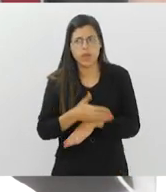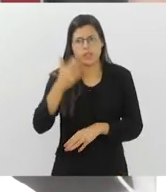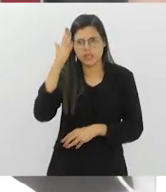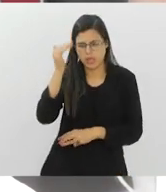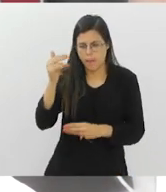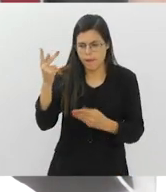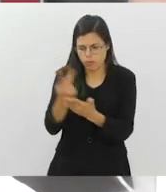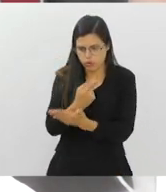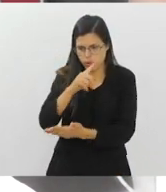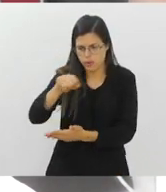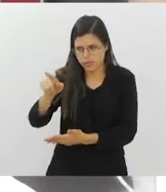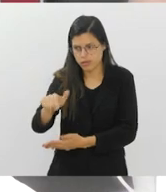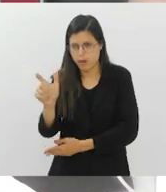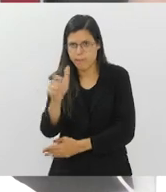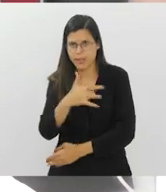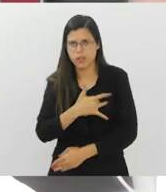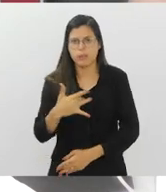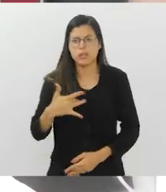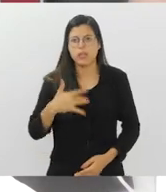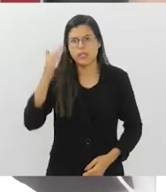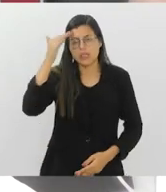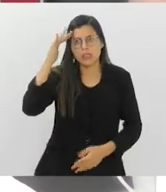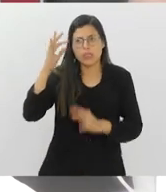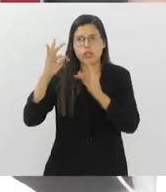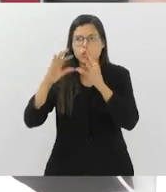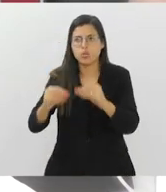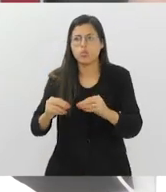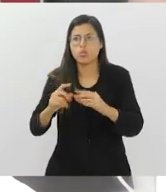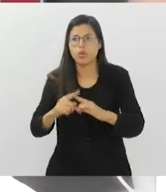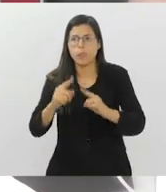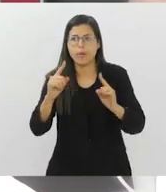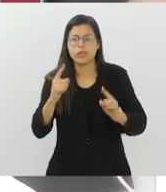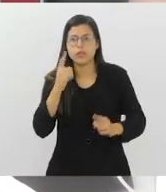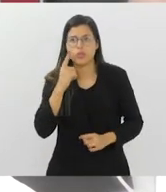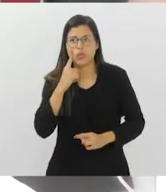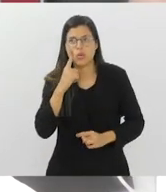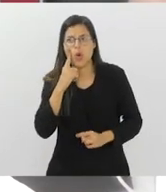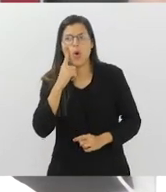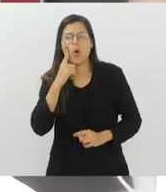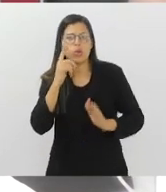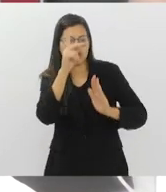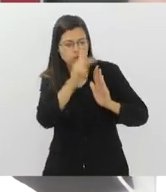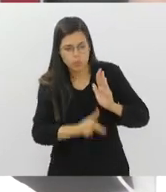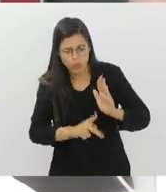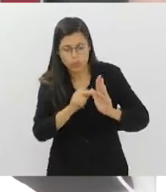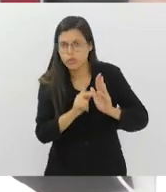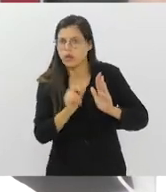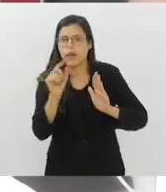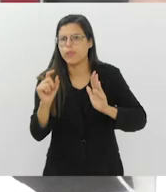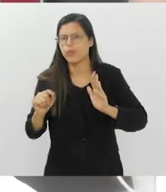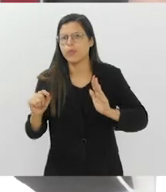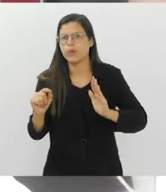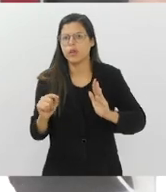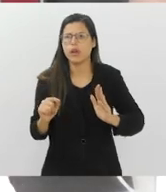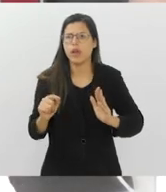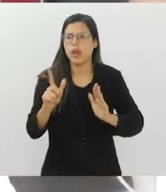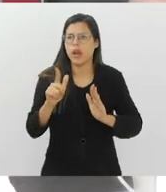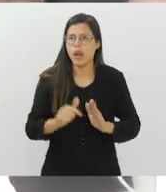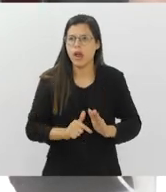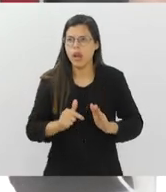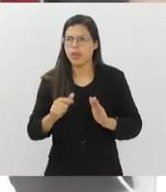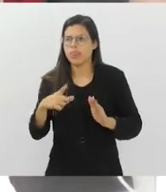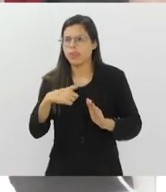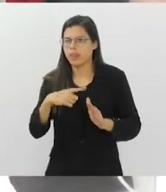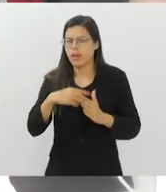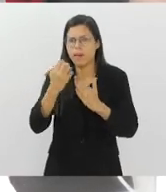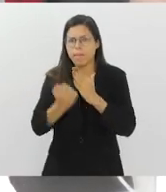acontecendo o cancelamento unilateral, a gente entende tudo isso, mas, olha, o nosso plano, a partir desse momento, vai ser o seguinte: a gente vai chamar as empresas, a gente vai